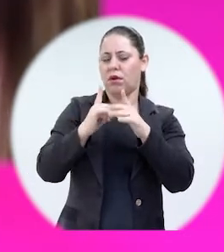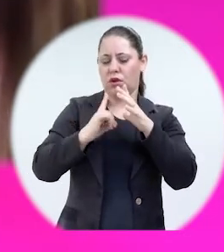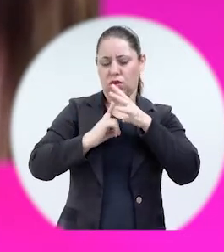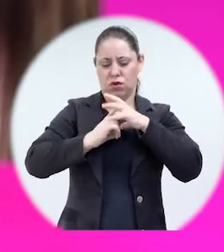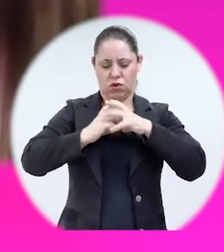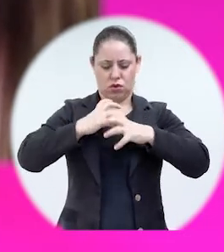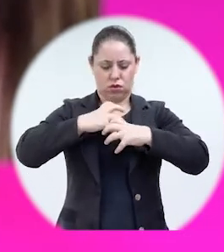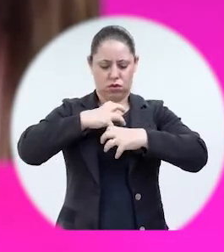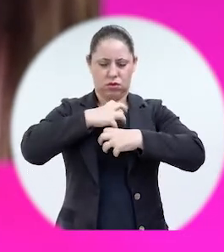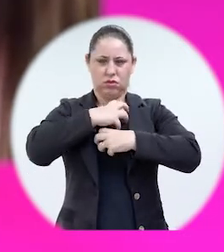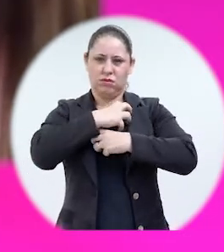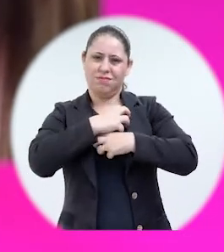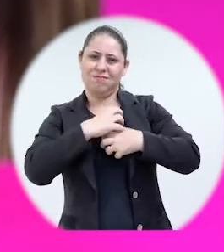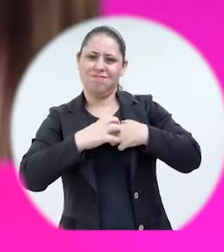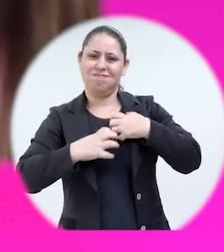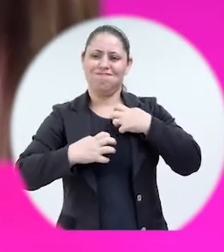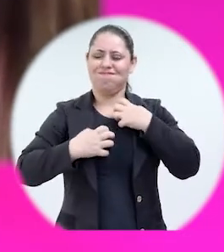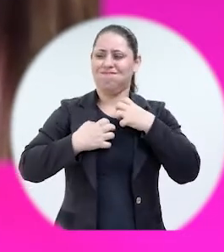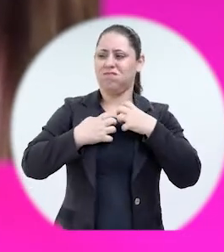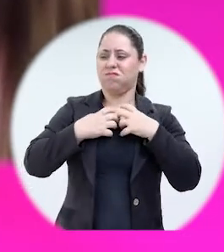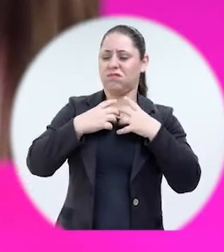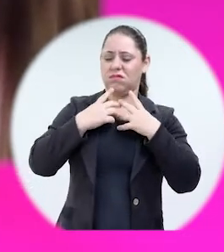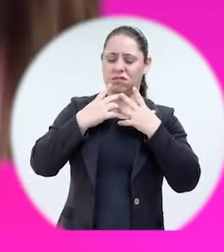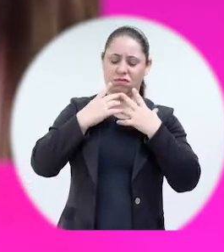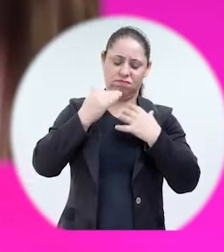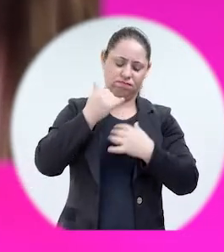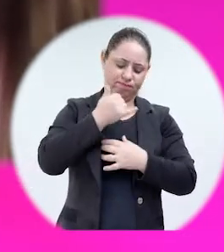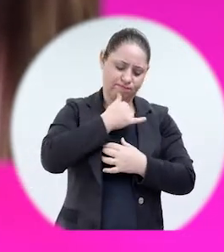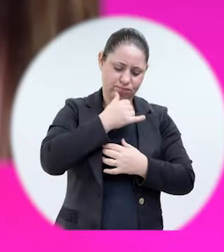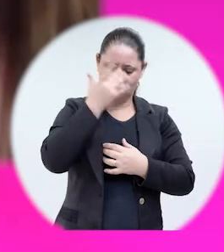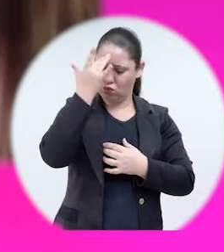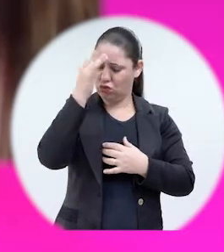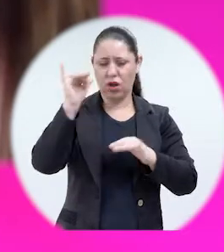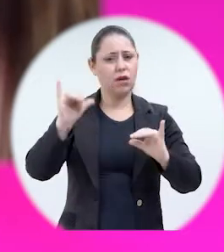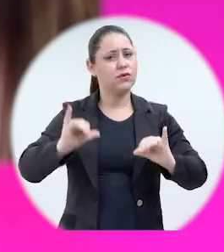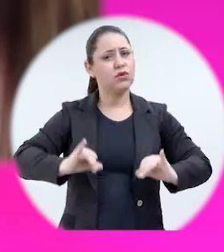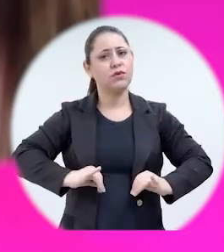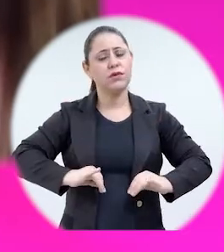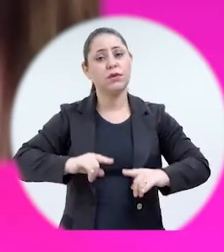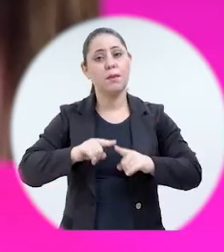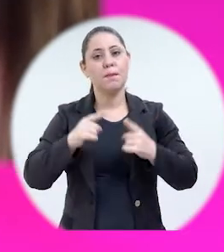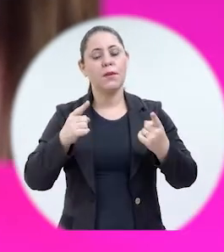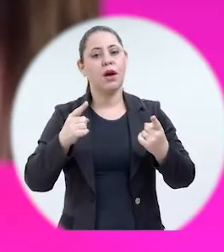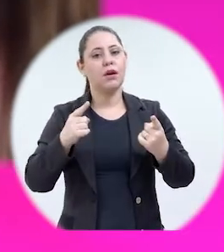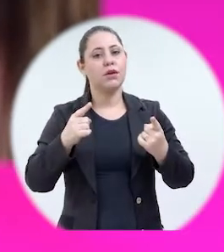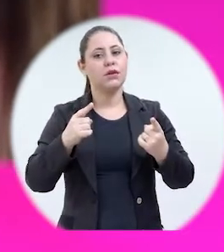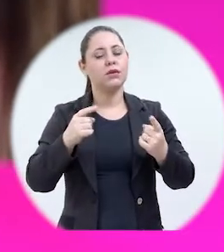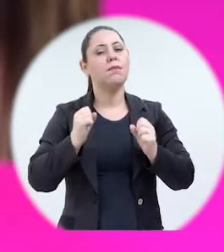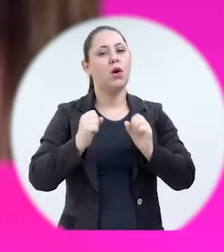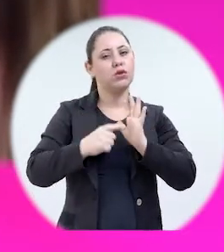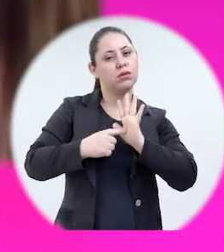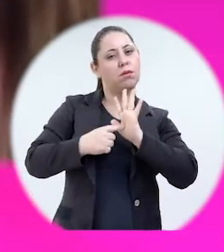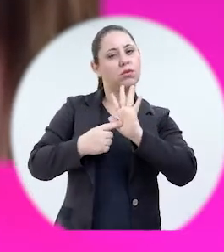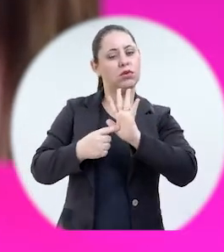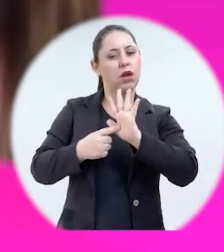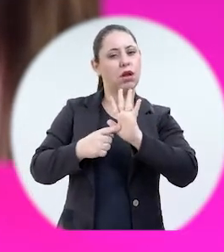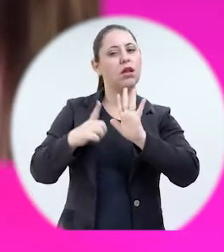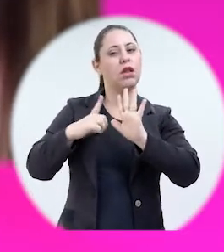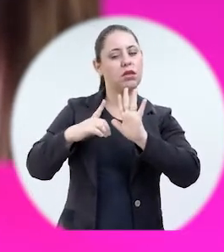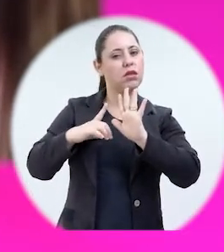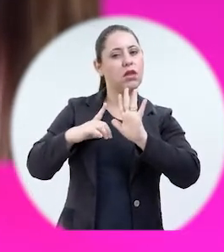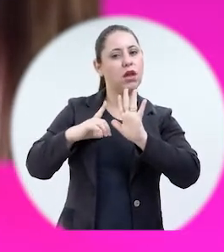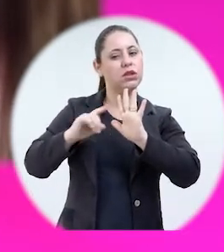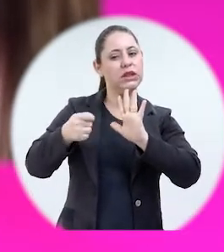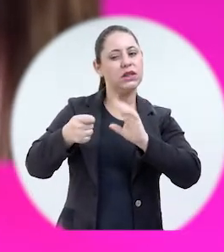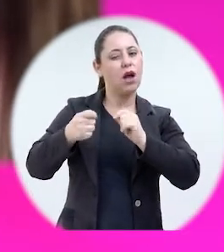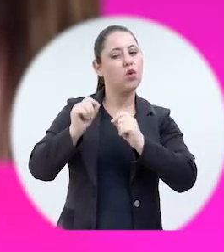começa a ficar mais depressiva, ela começa a ficar para baixo, ela não sabe que está sofrendo a violência, mas ela já pode demonstrar que